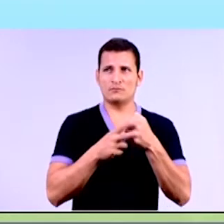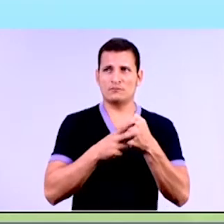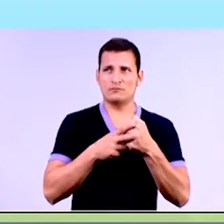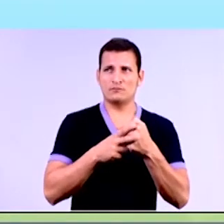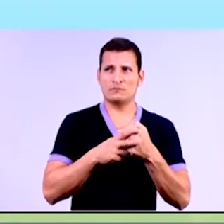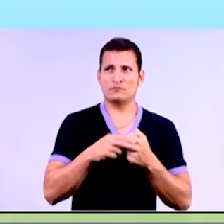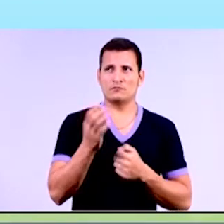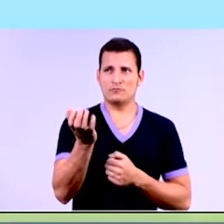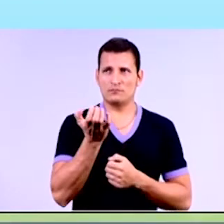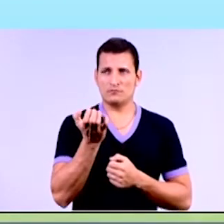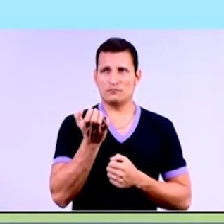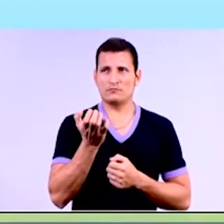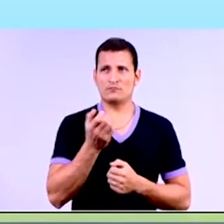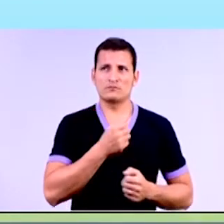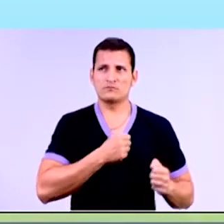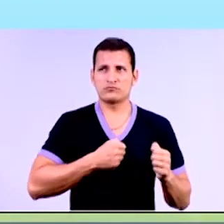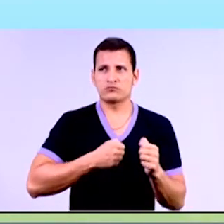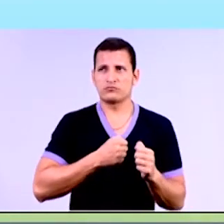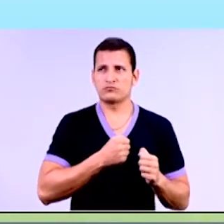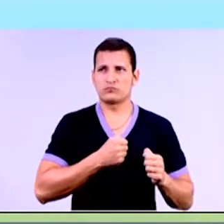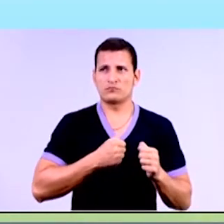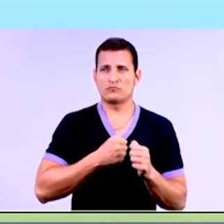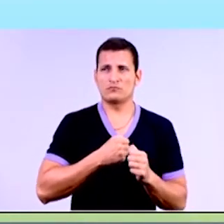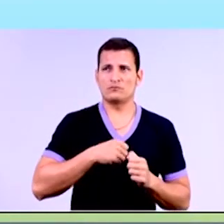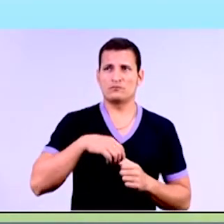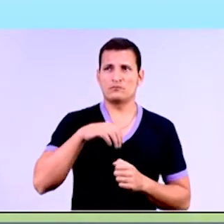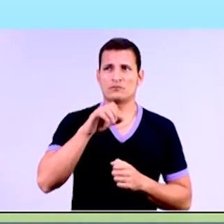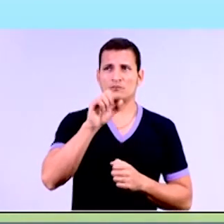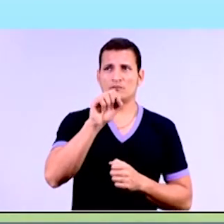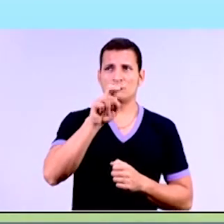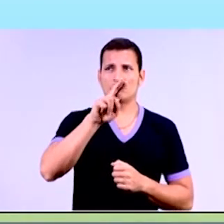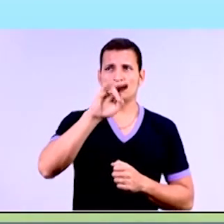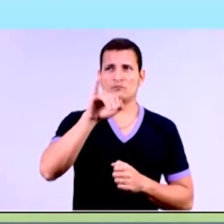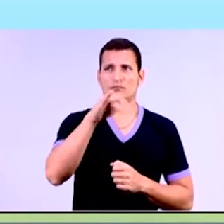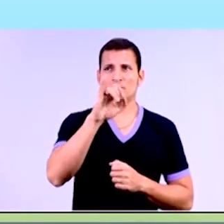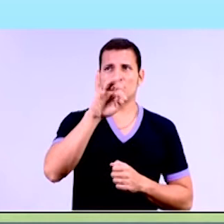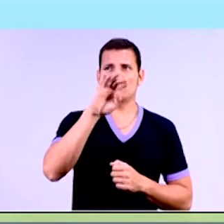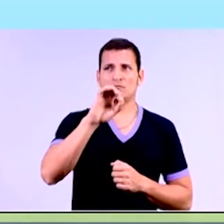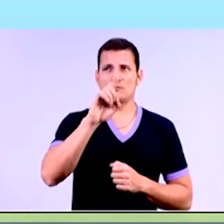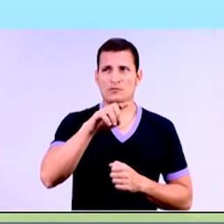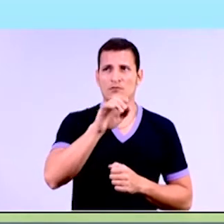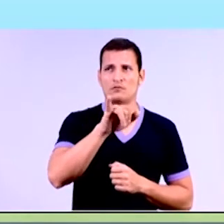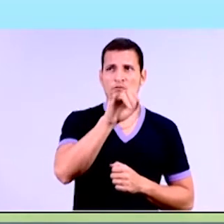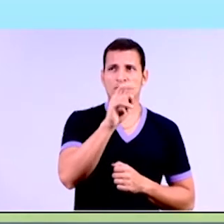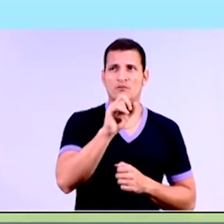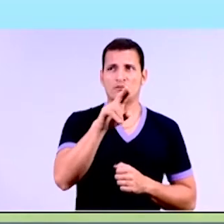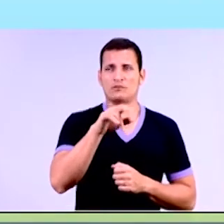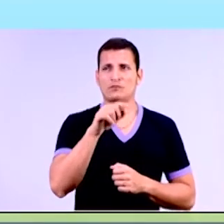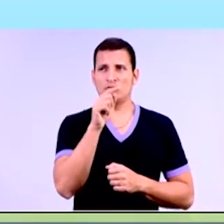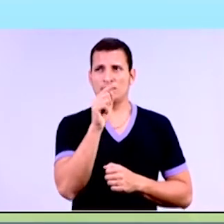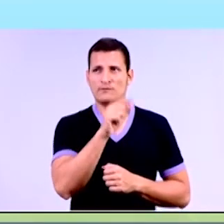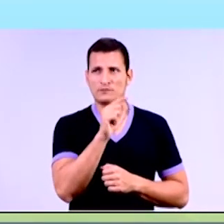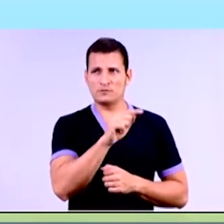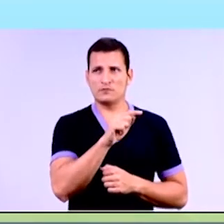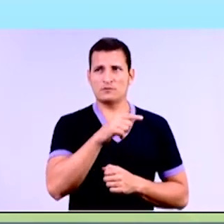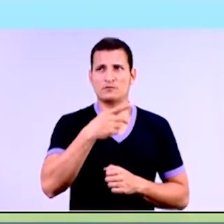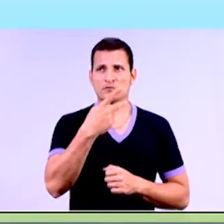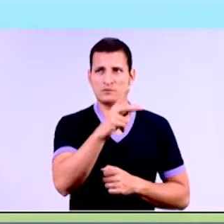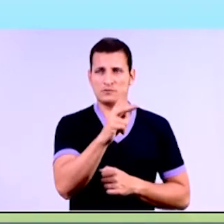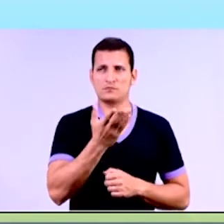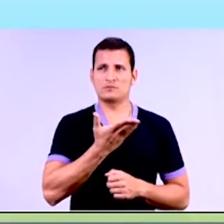Quer dançar. E o sujeito é you and your friends, você e seus amigos. Então, se é você e seus amigos,